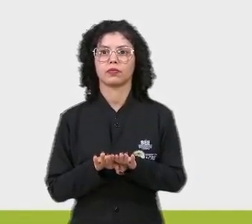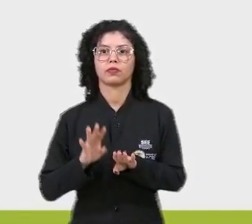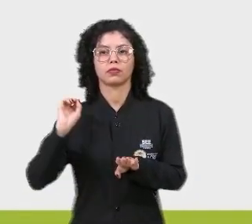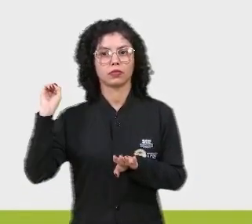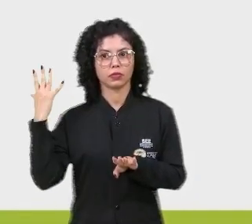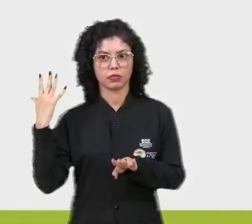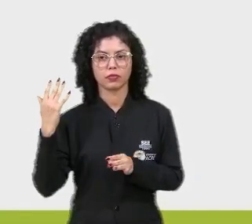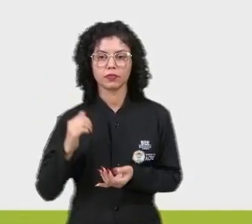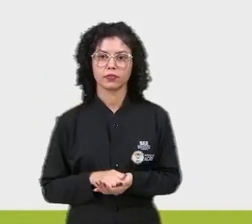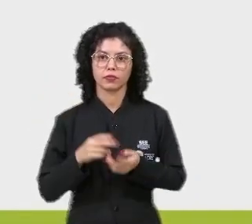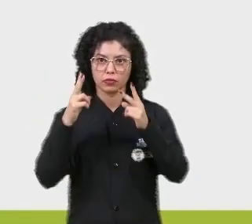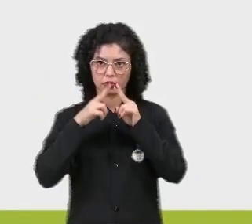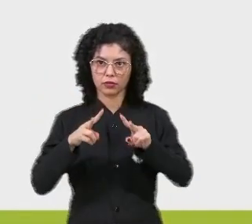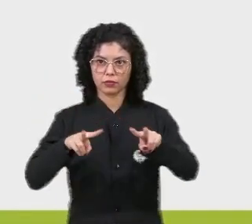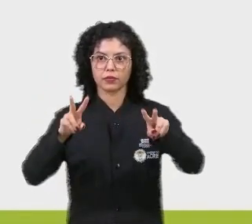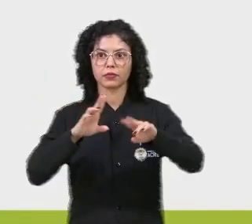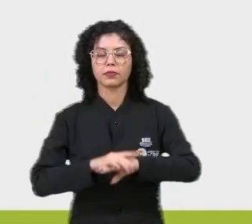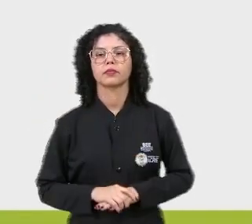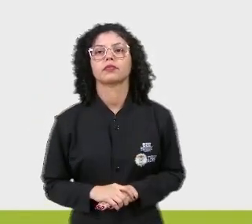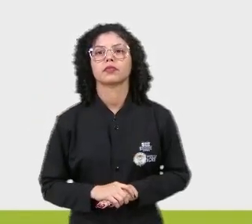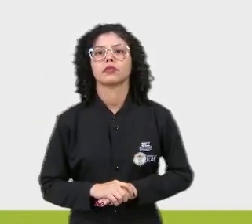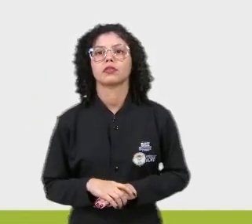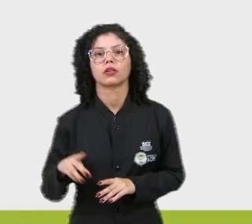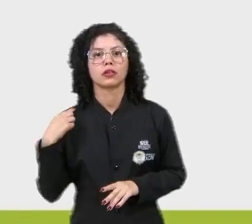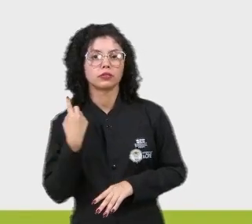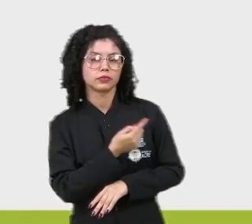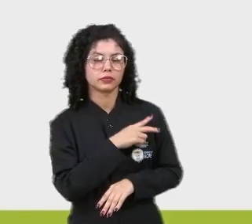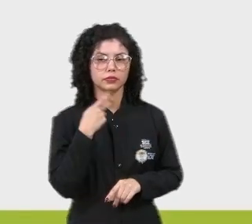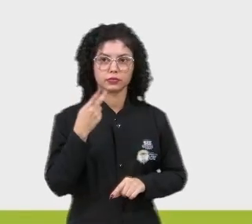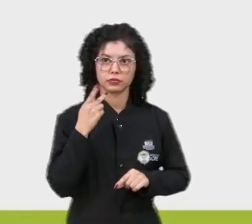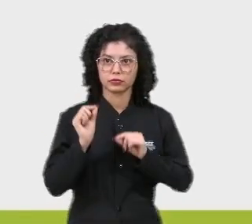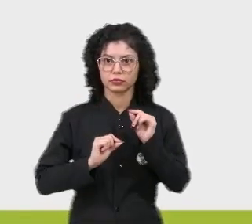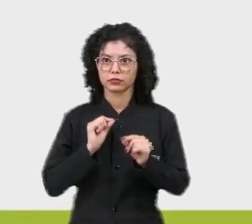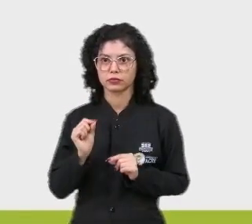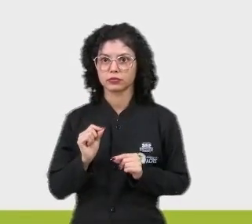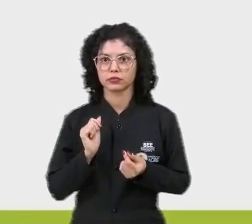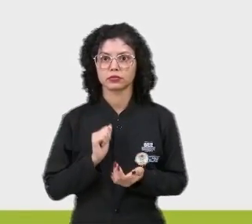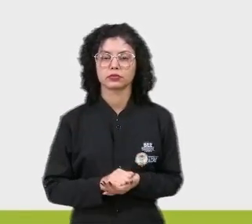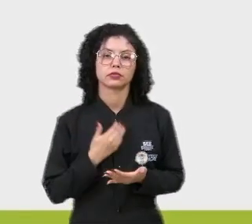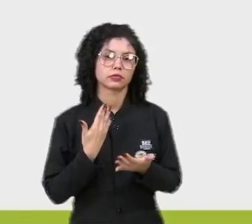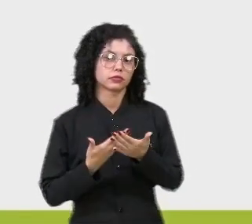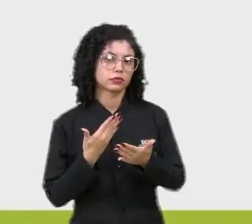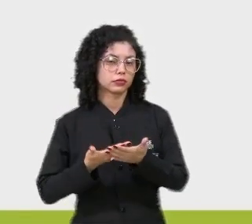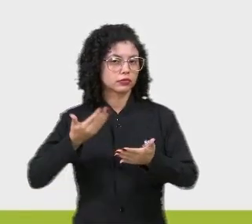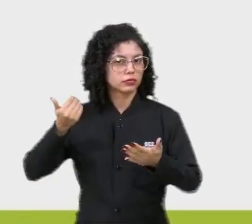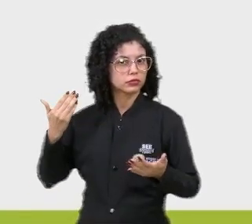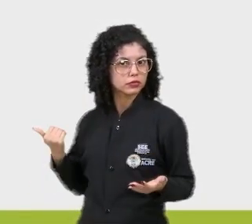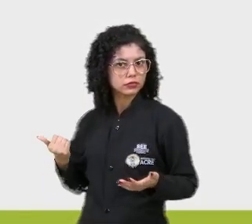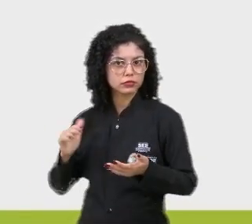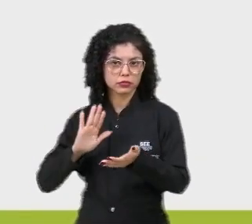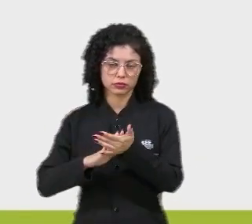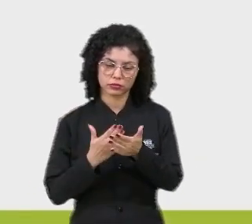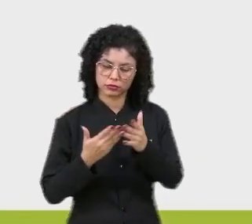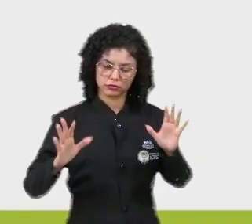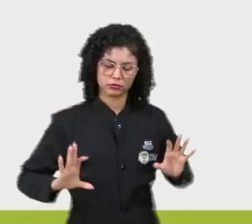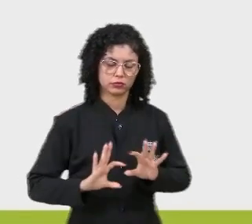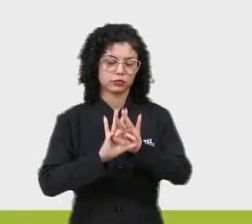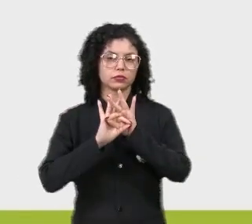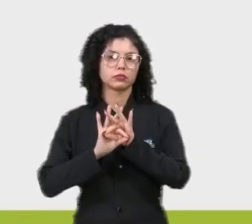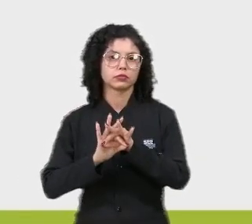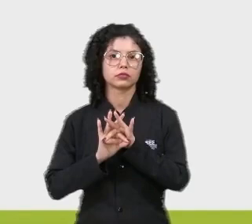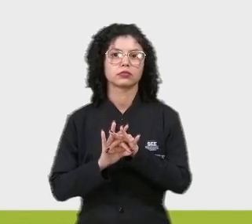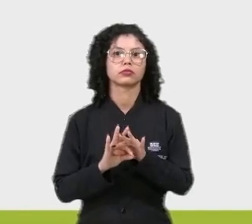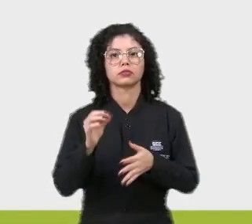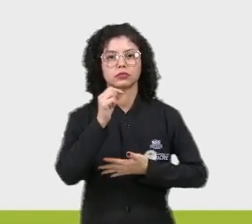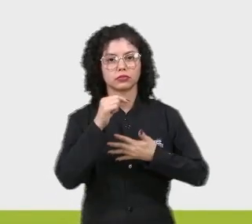caso aí o visual né Nós comentamos pessoal na uma das nossas aulas anteriores sobre a intertextualidade né